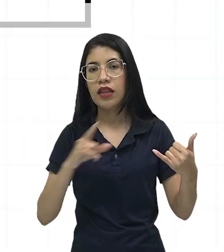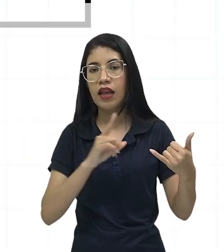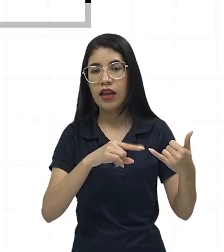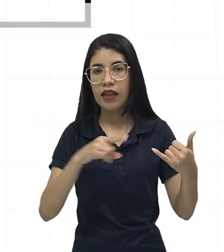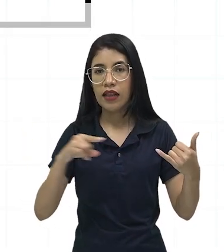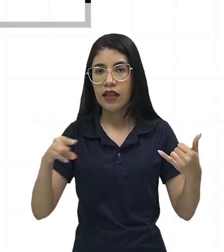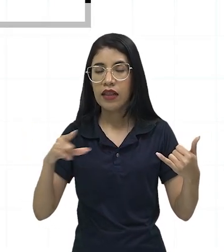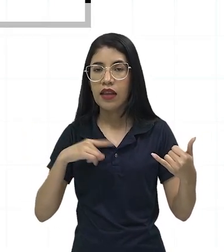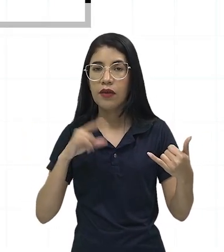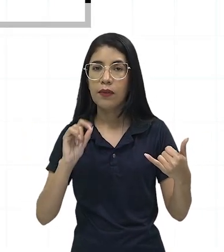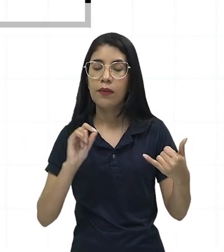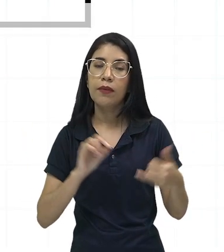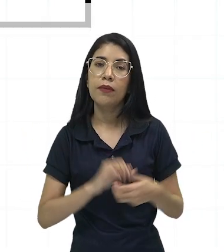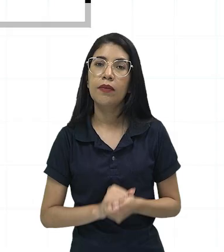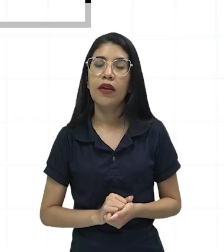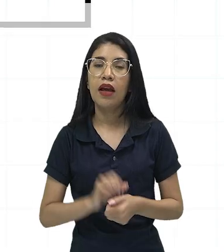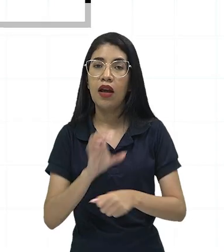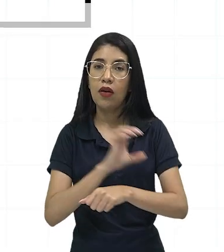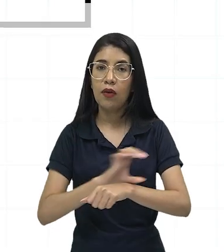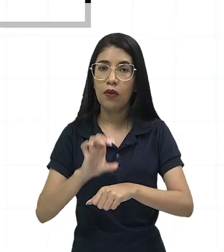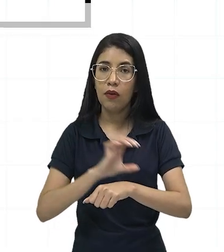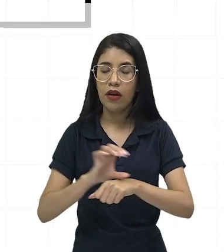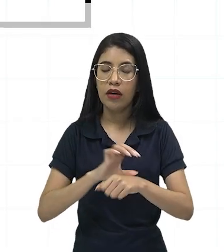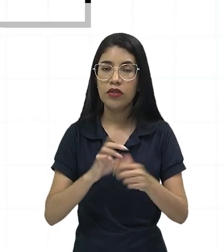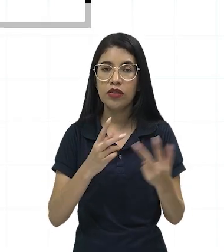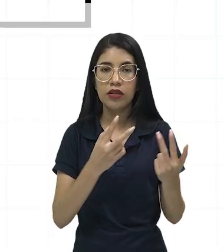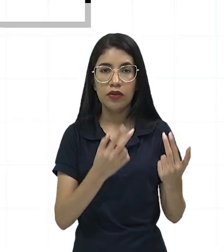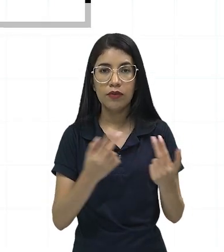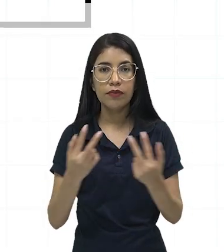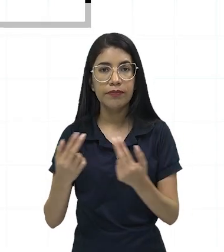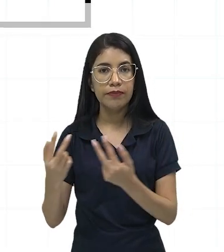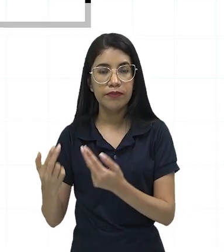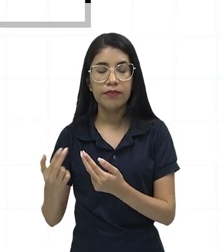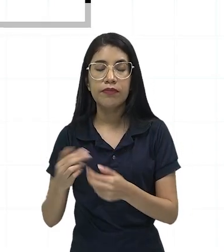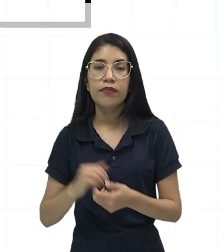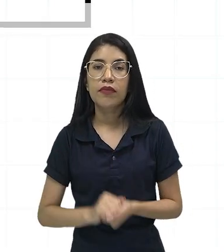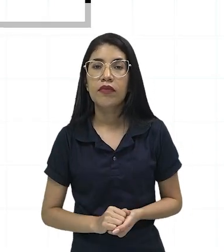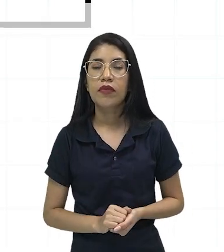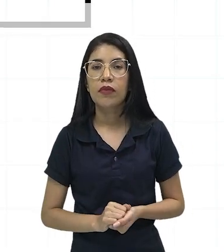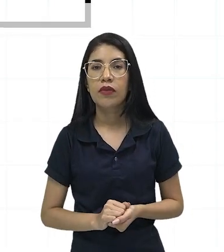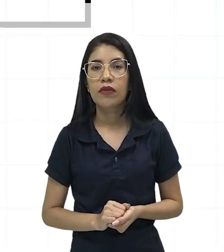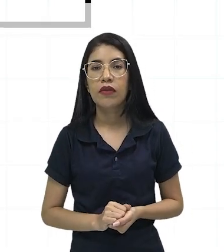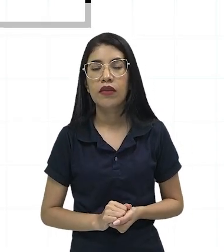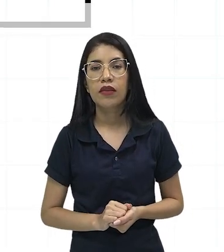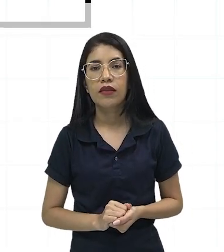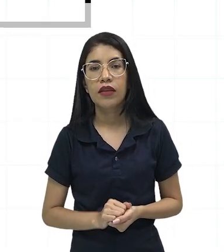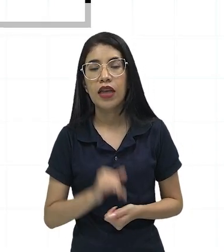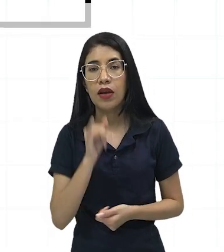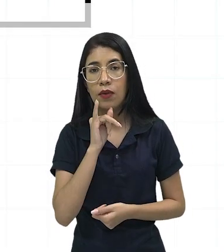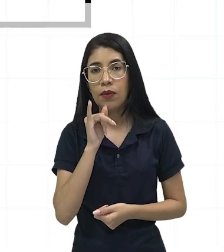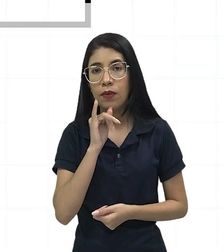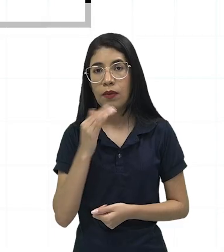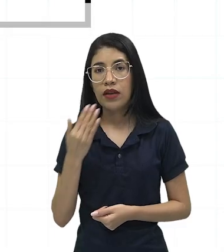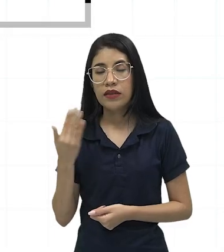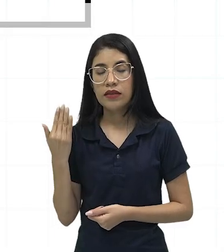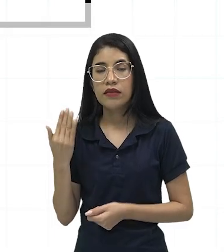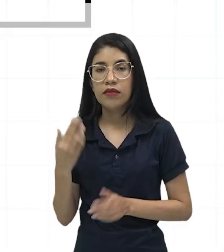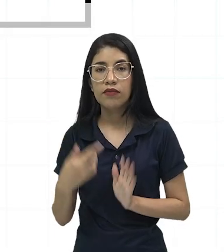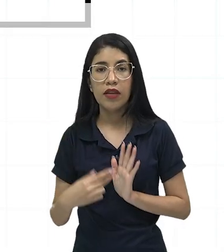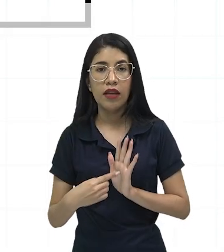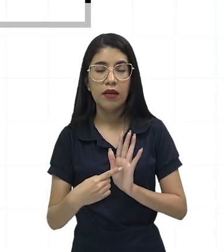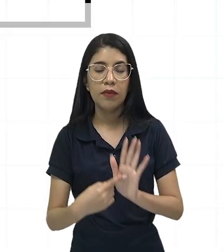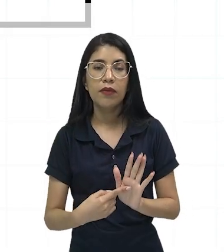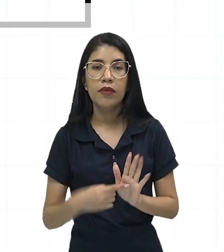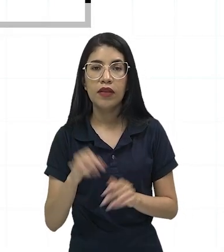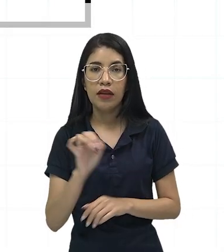pela mesma corrente elétrica. E aí nós temos esta representação do